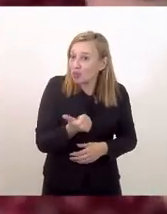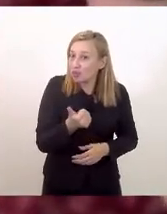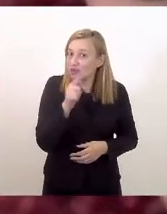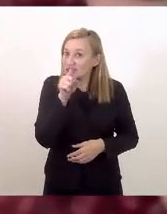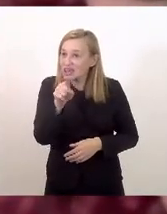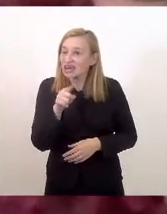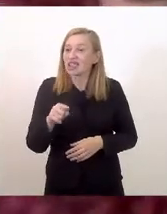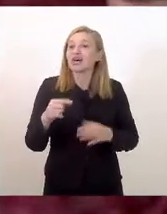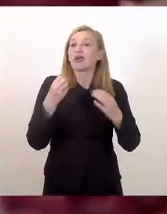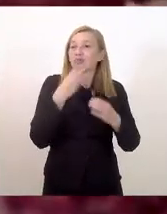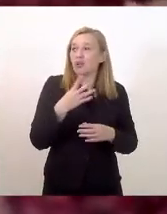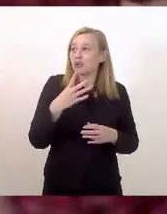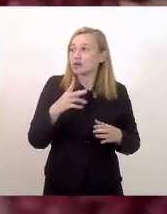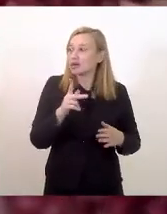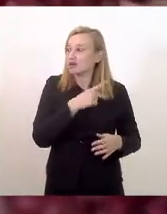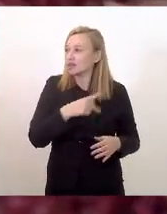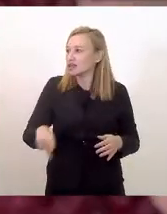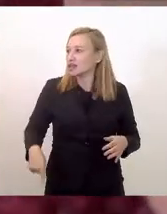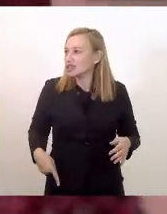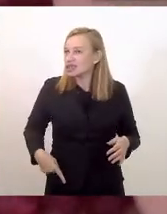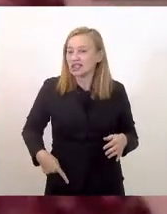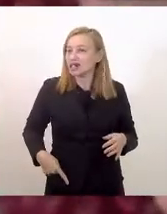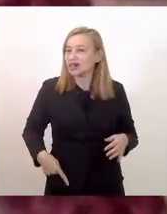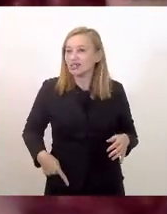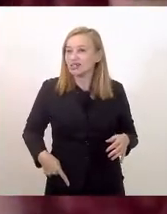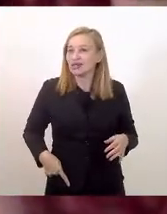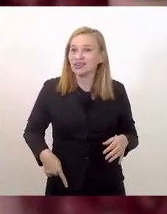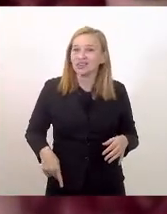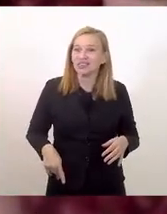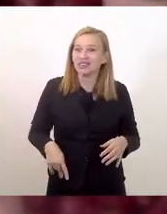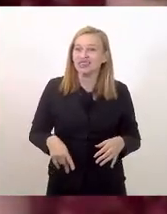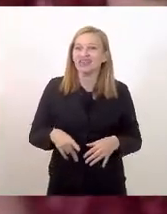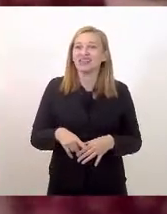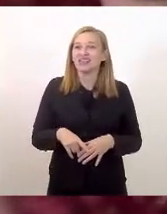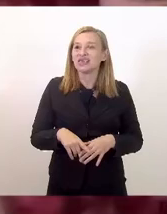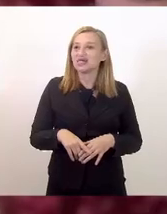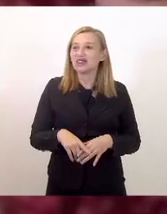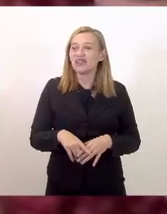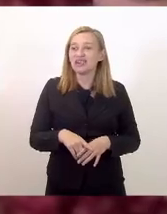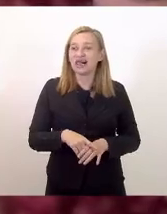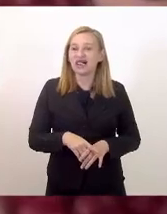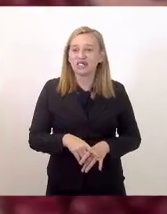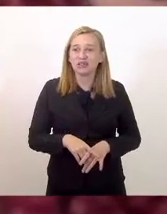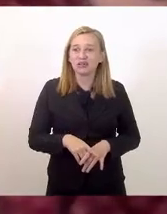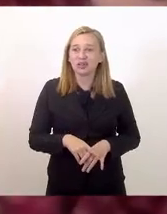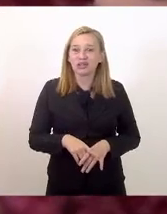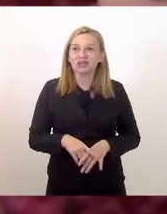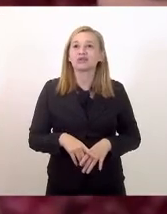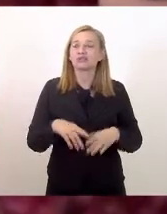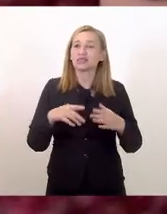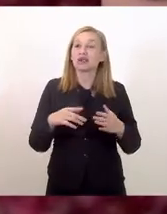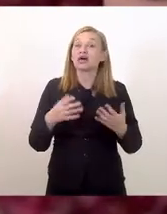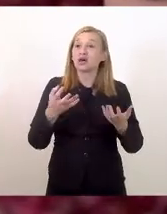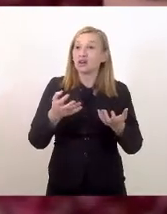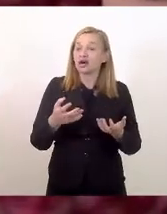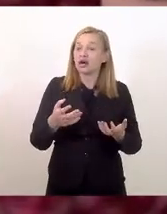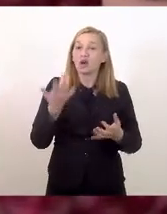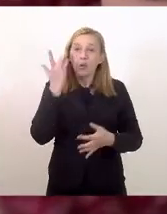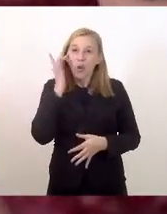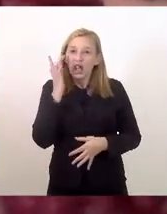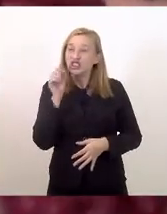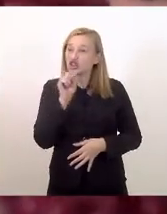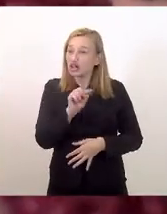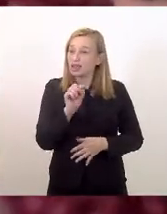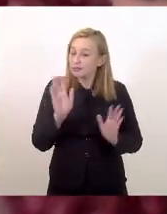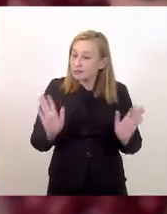Bom, presidente, eu vou ser bem rápida na discussão. Já a Rejane entra aí também para complementar. Mas acho que essa é